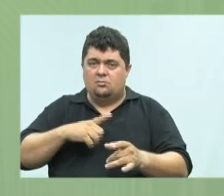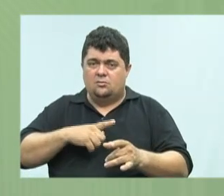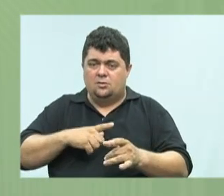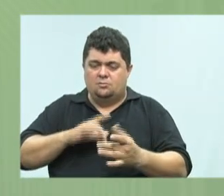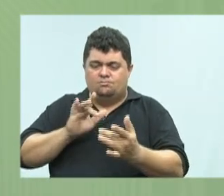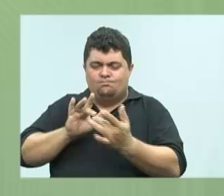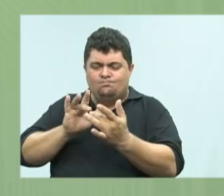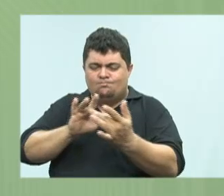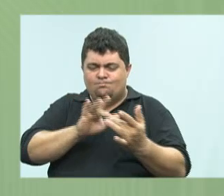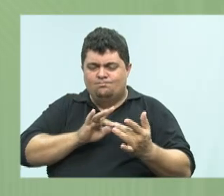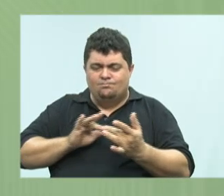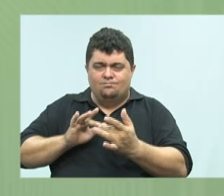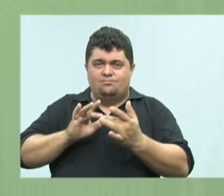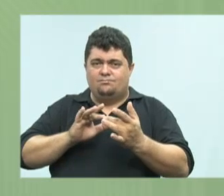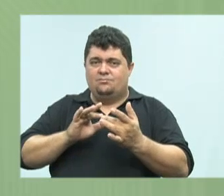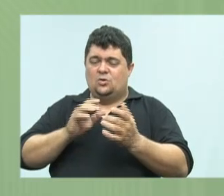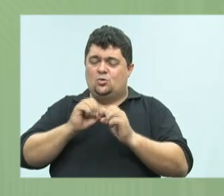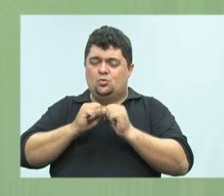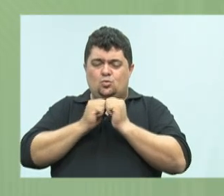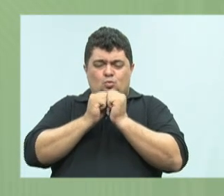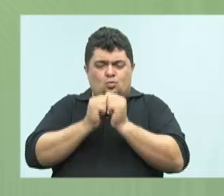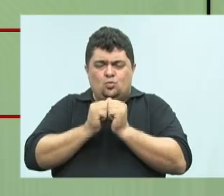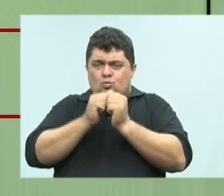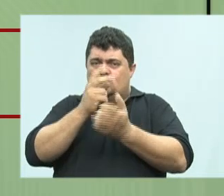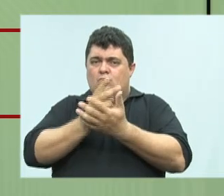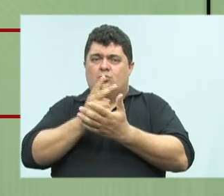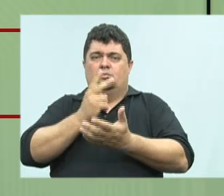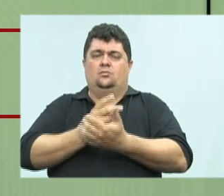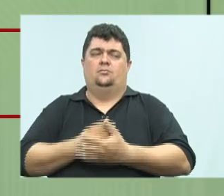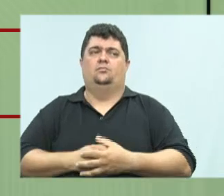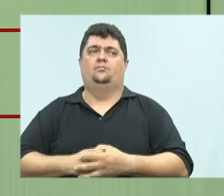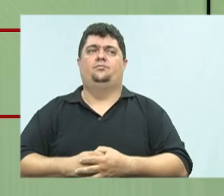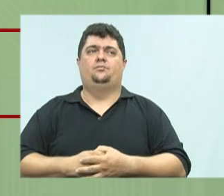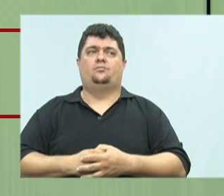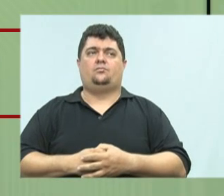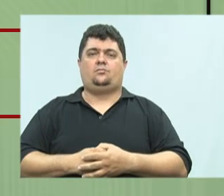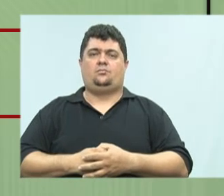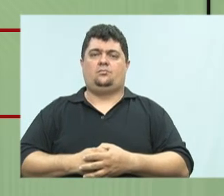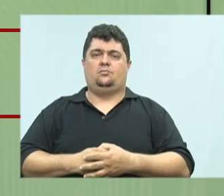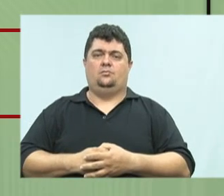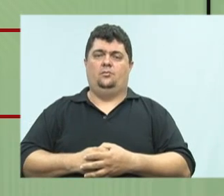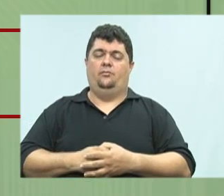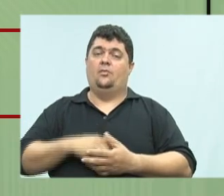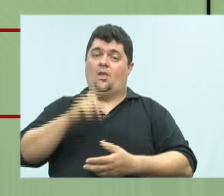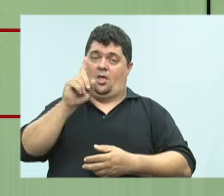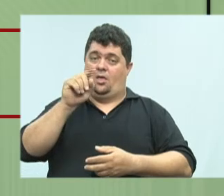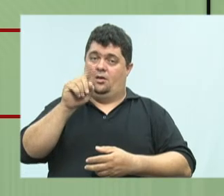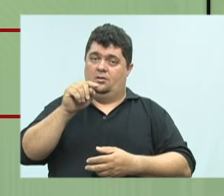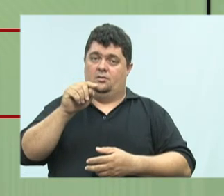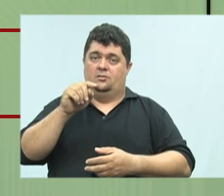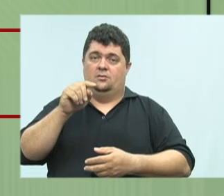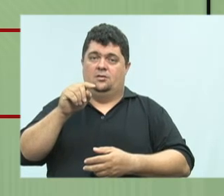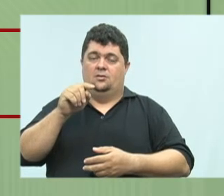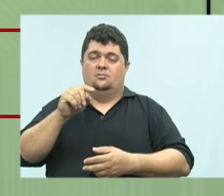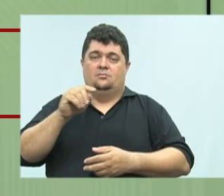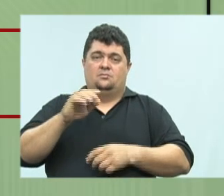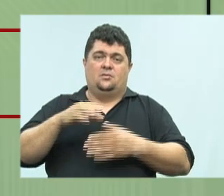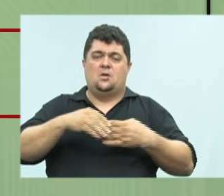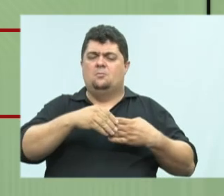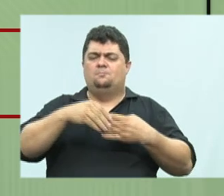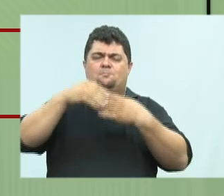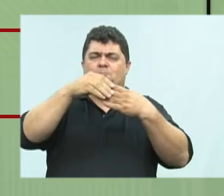modo cooperativo ou participativo. Essa daí é então a grande